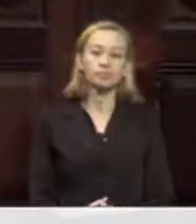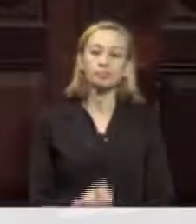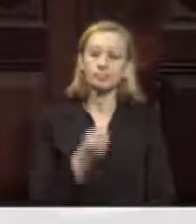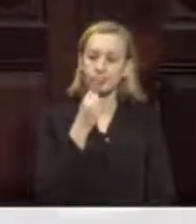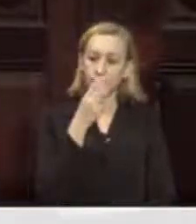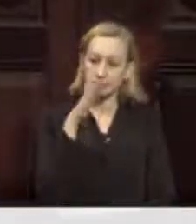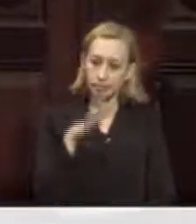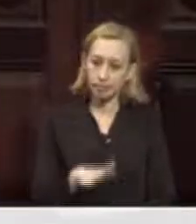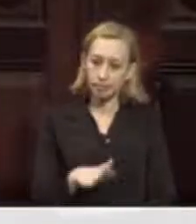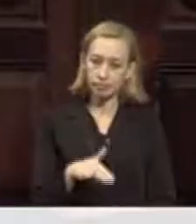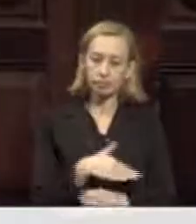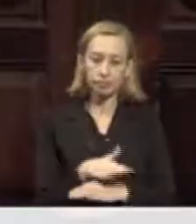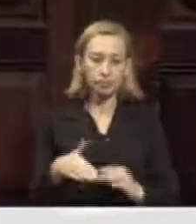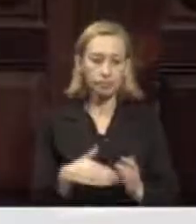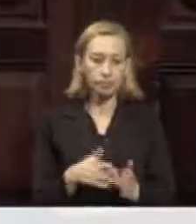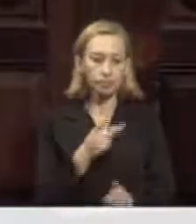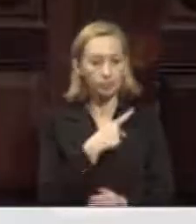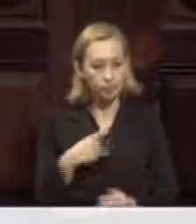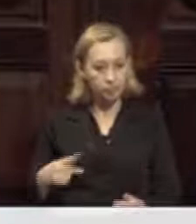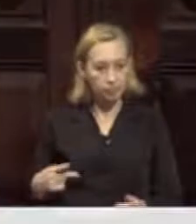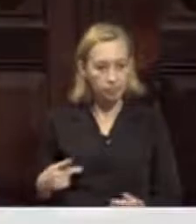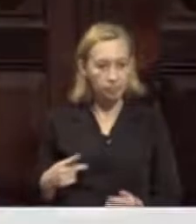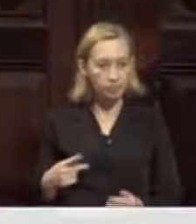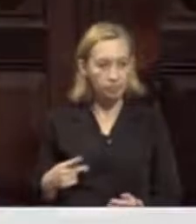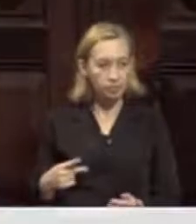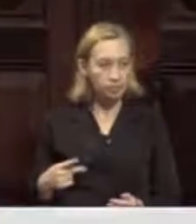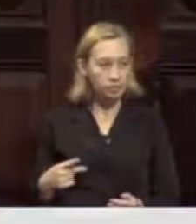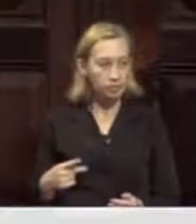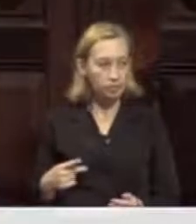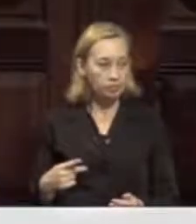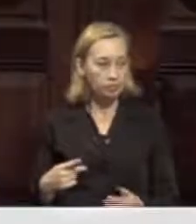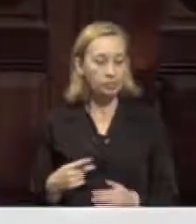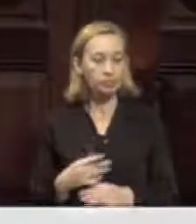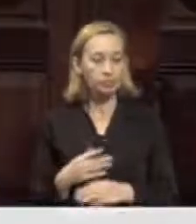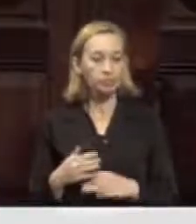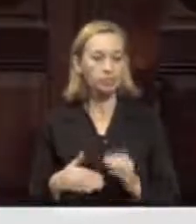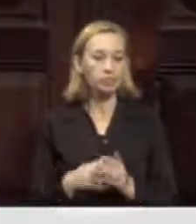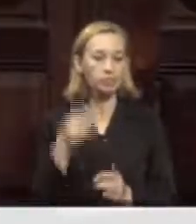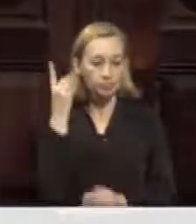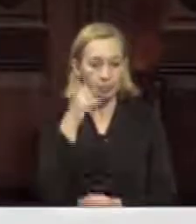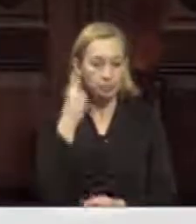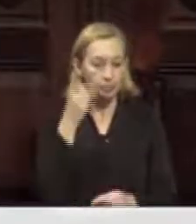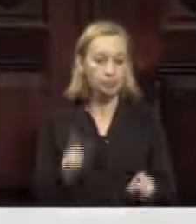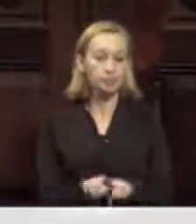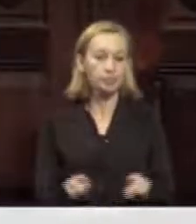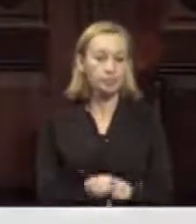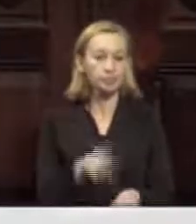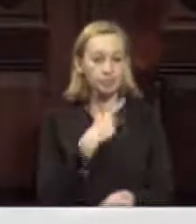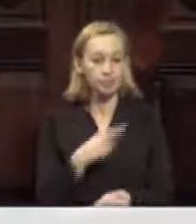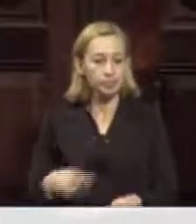presentes, senhores deputados presentes, funcionários,